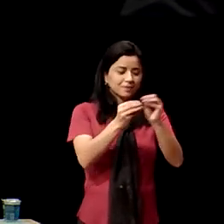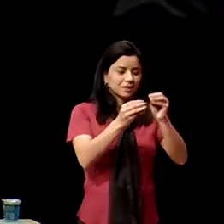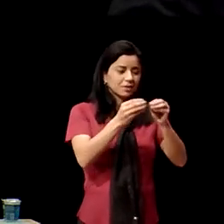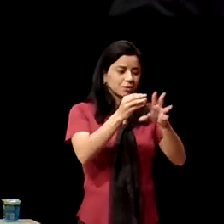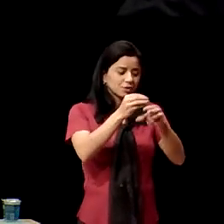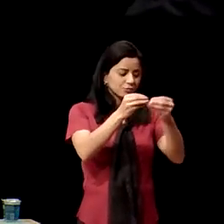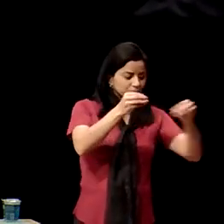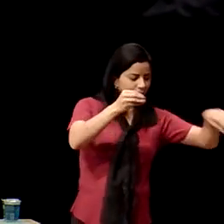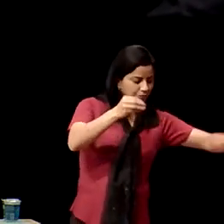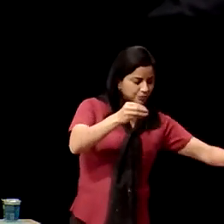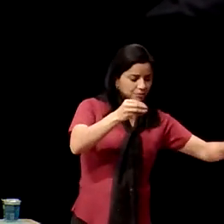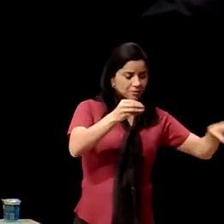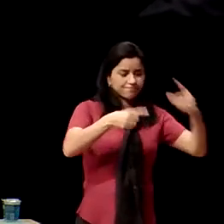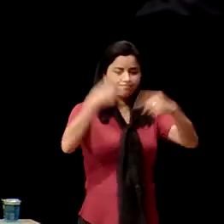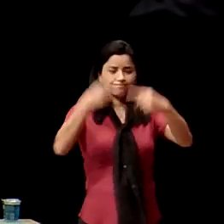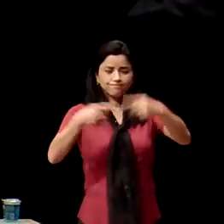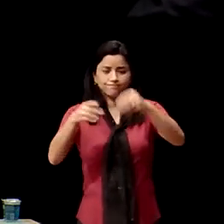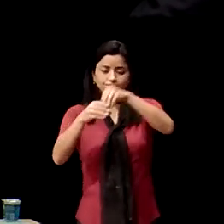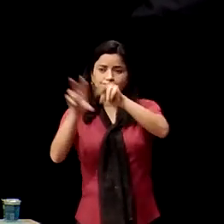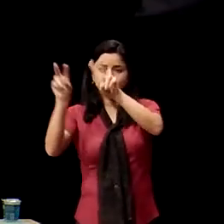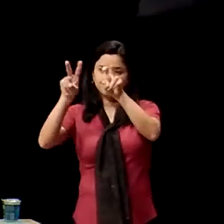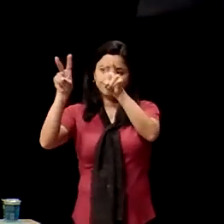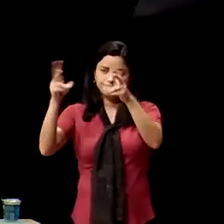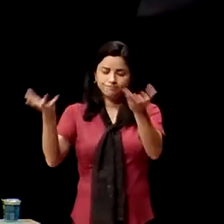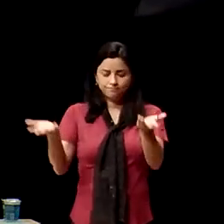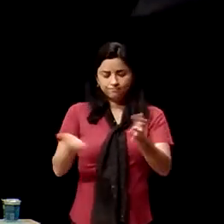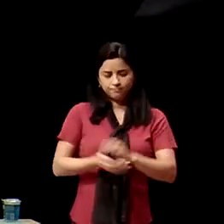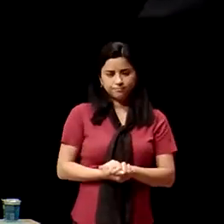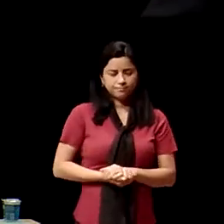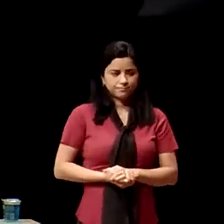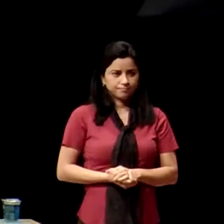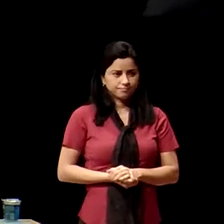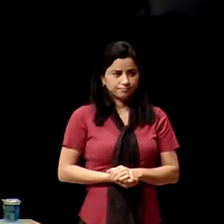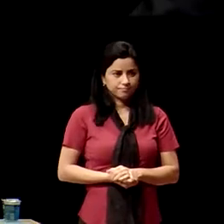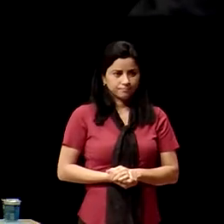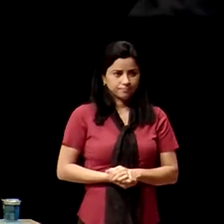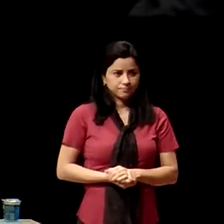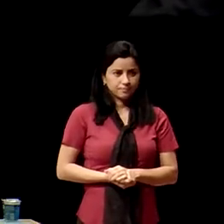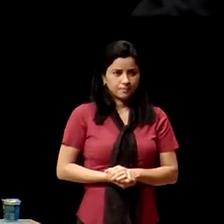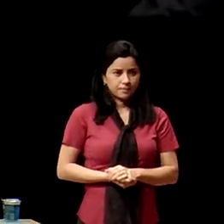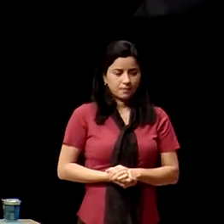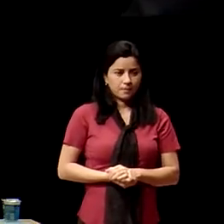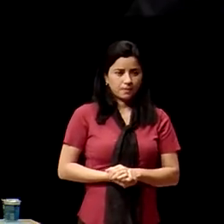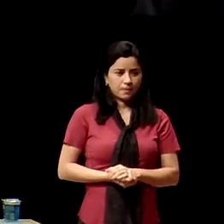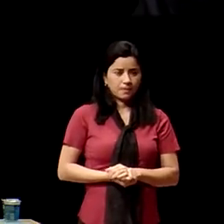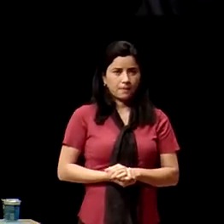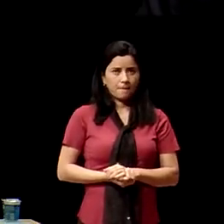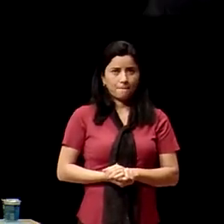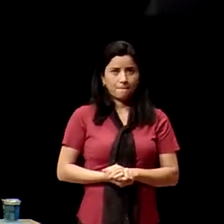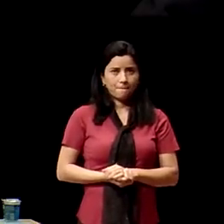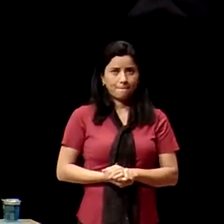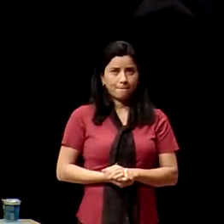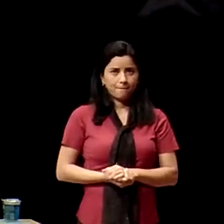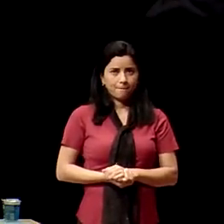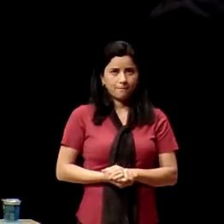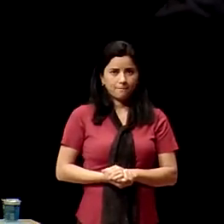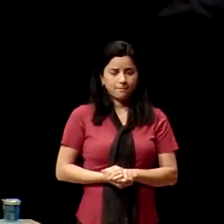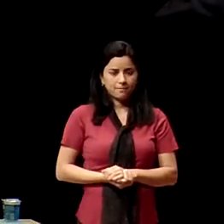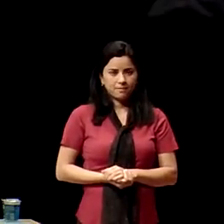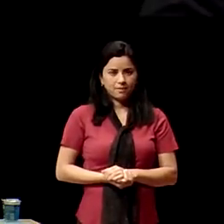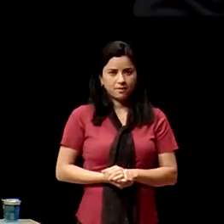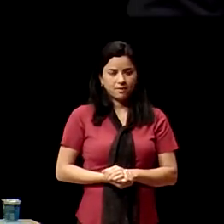of view, social pedagogy, in order to be a scientific discipline, it cannot be